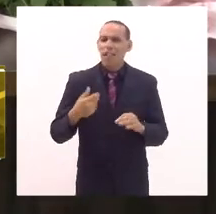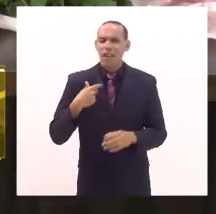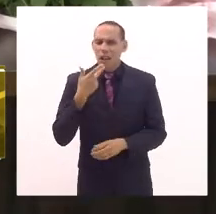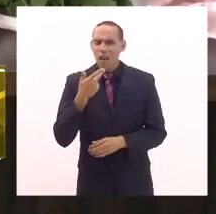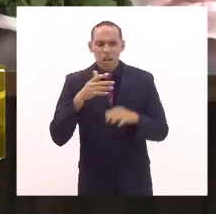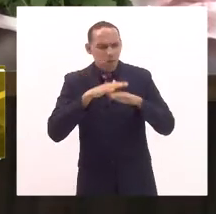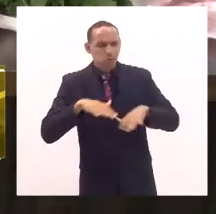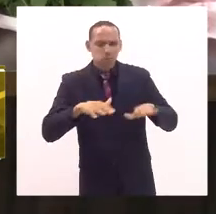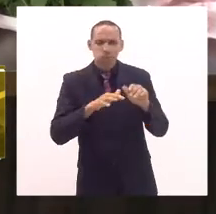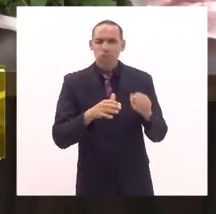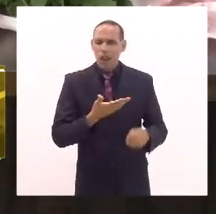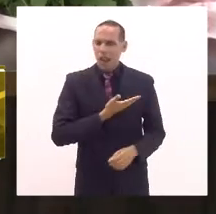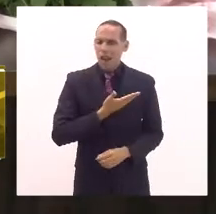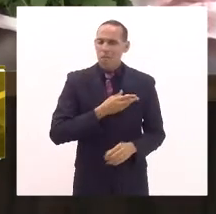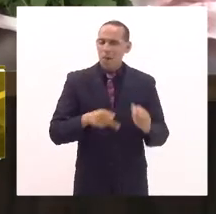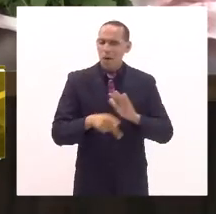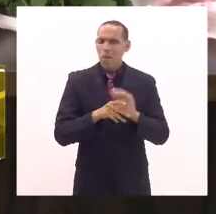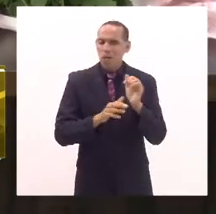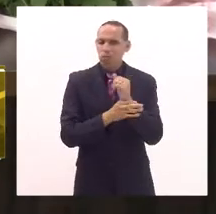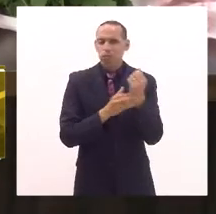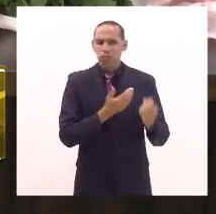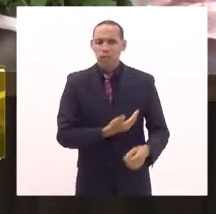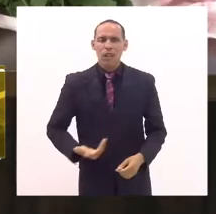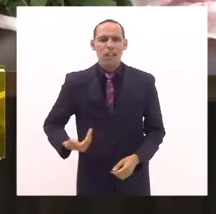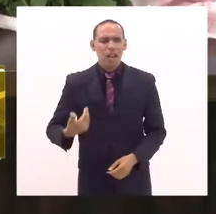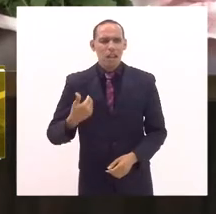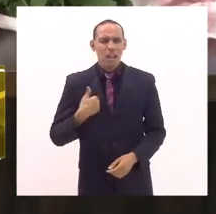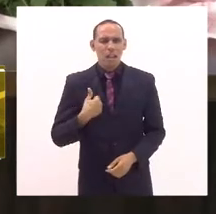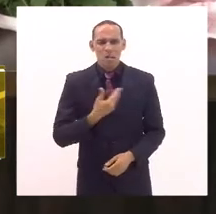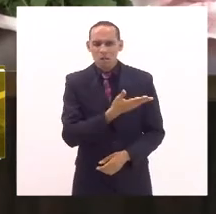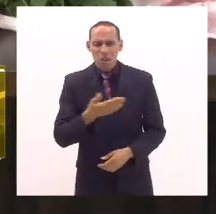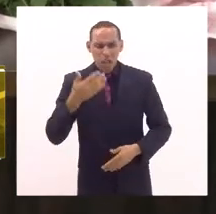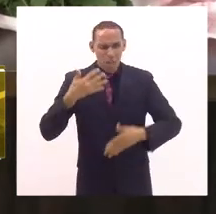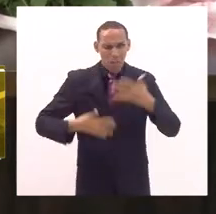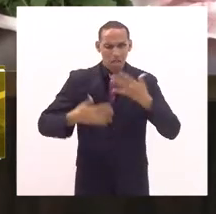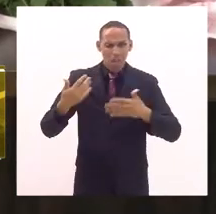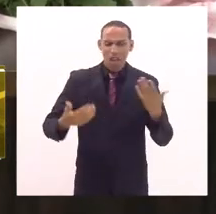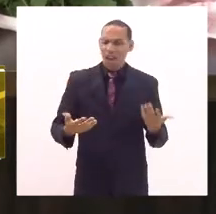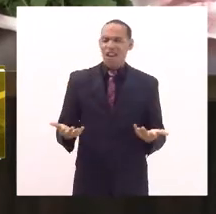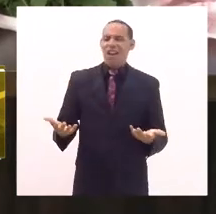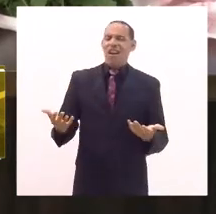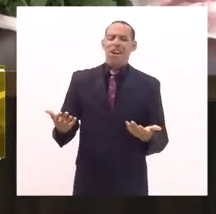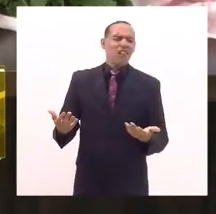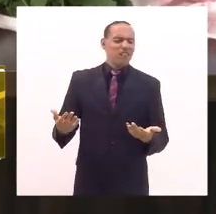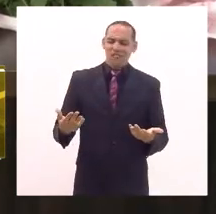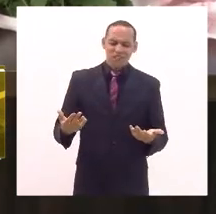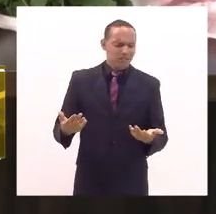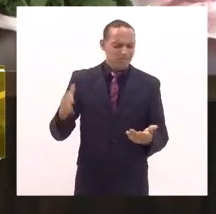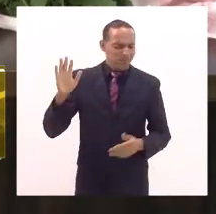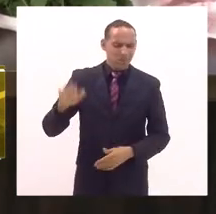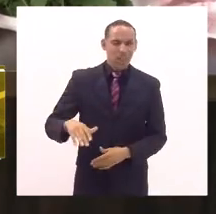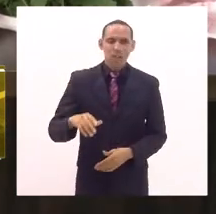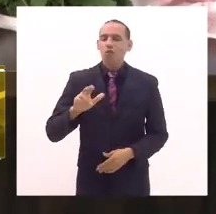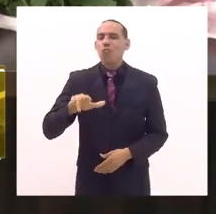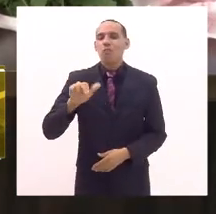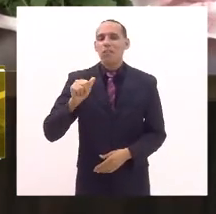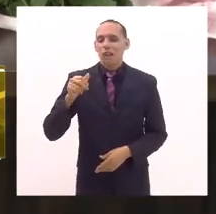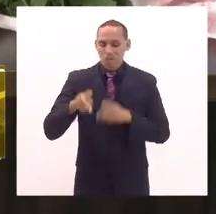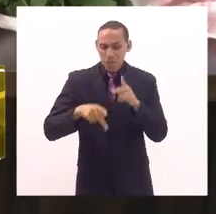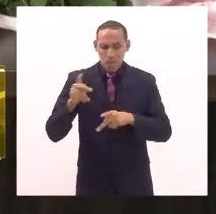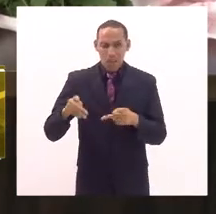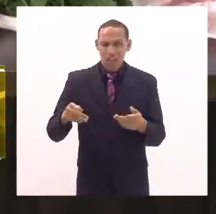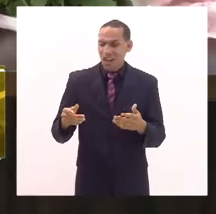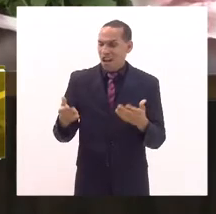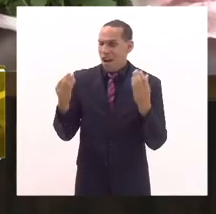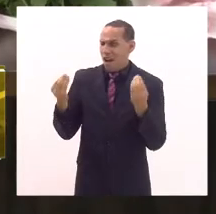pública, nunca vou decepcioná-los. E eu nunca vou decepcionar também a população. Como fiz aqui nessa